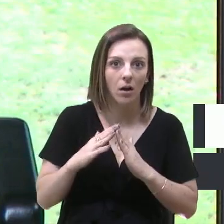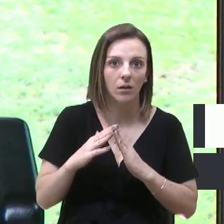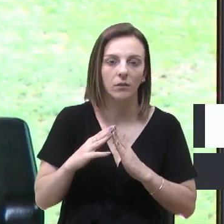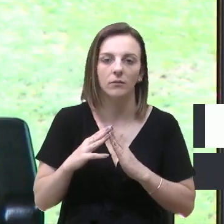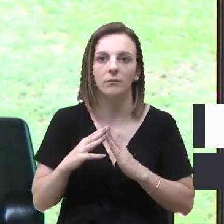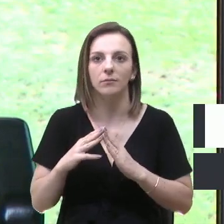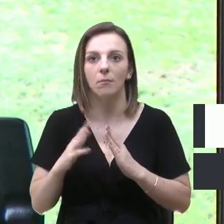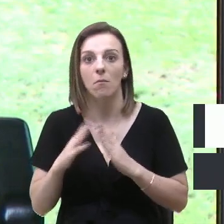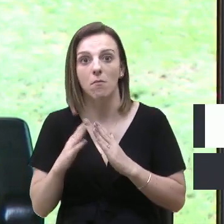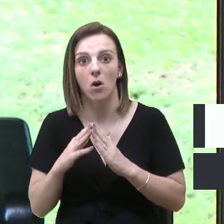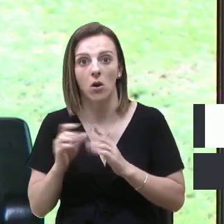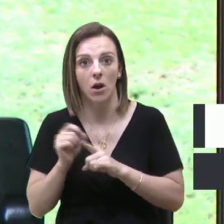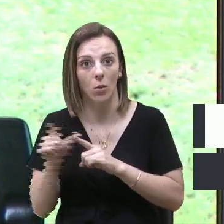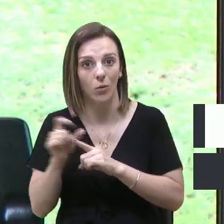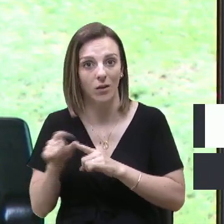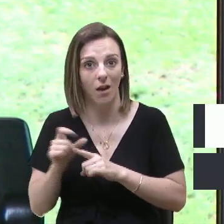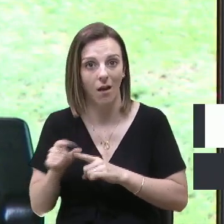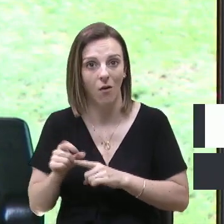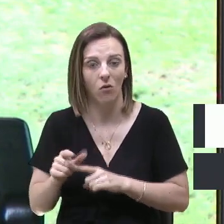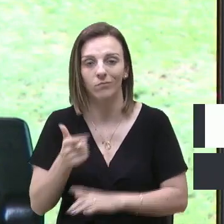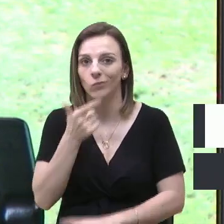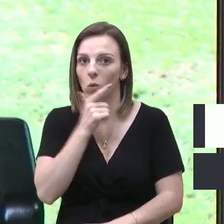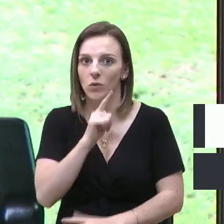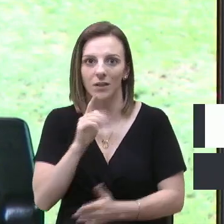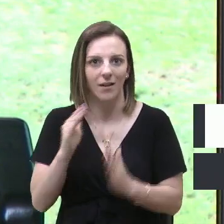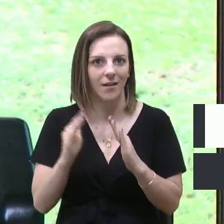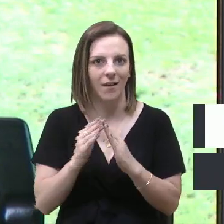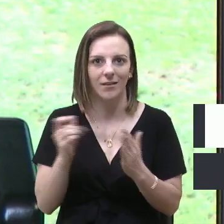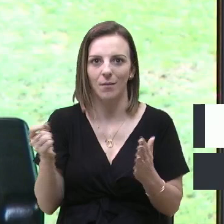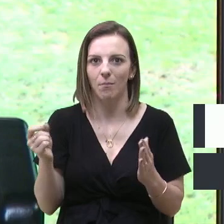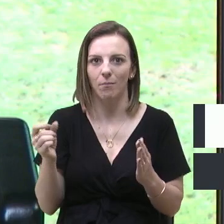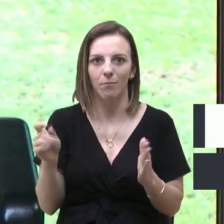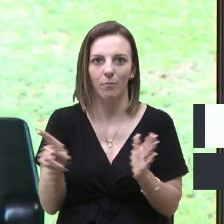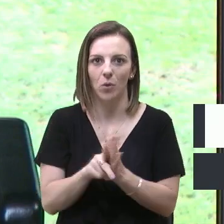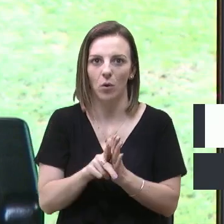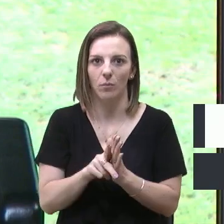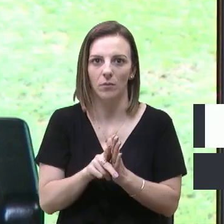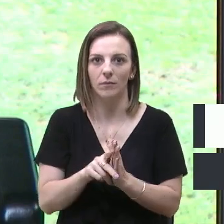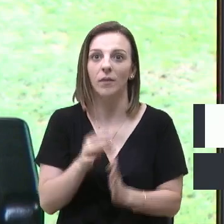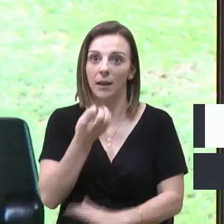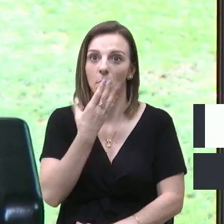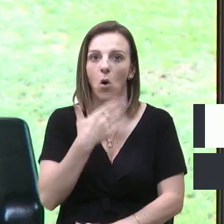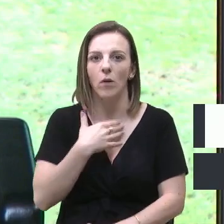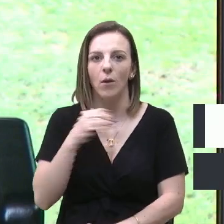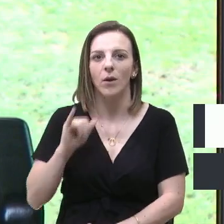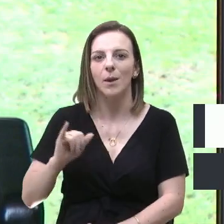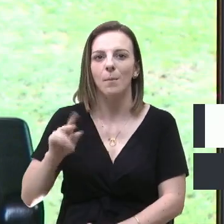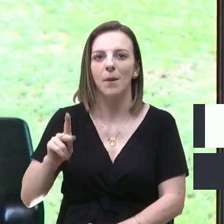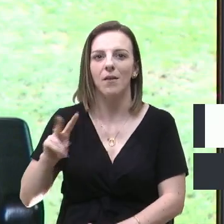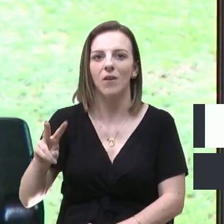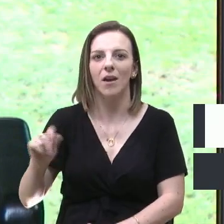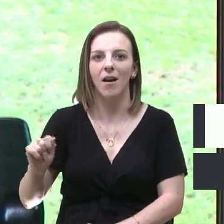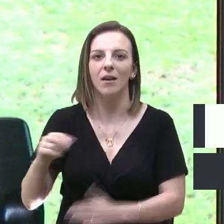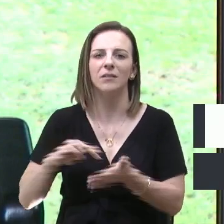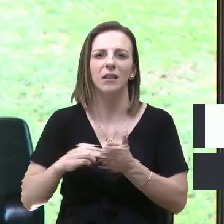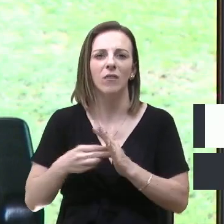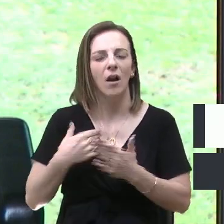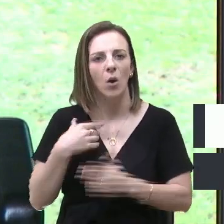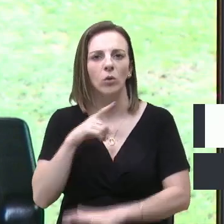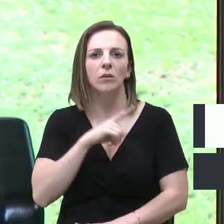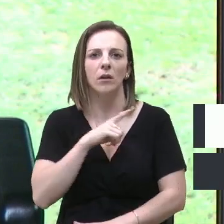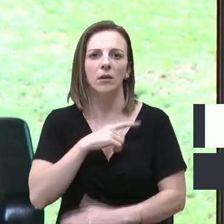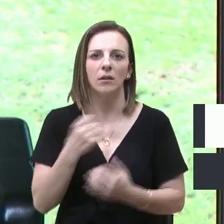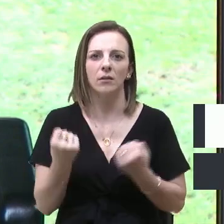de ter uma casa própria? Que bom que eu vou pagar o IPVA agora, porque eu tenho um veículo.